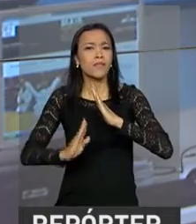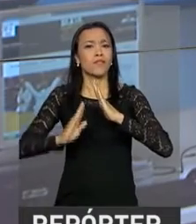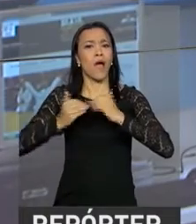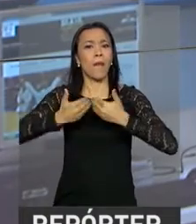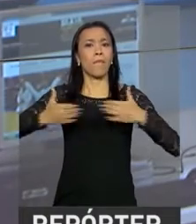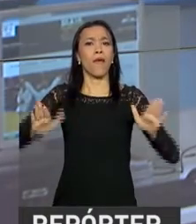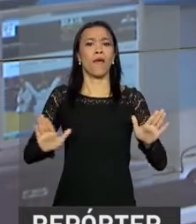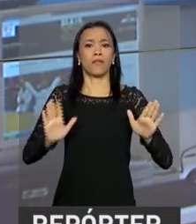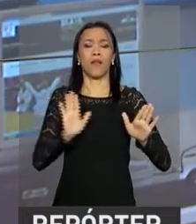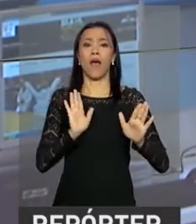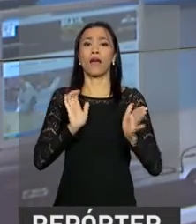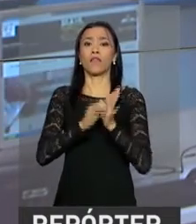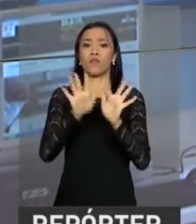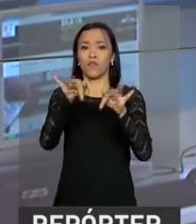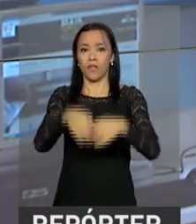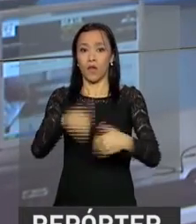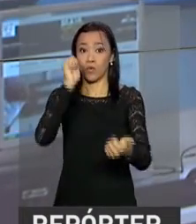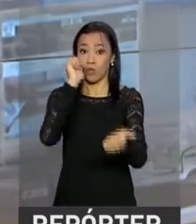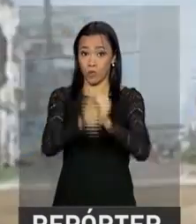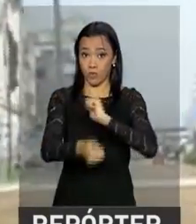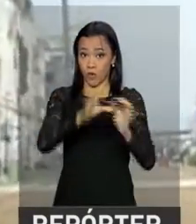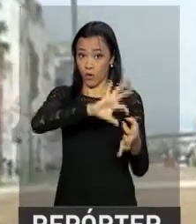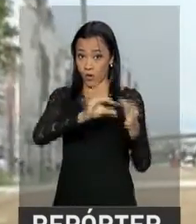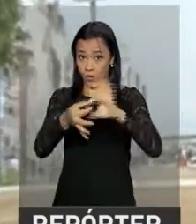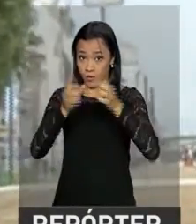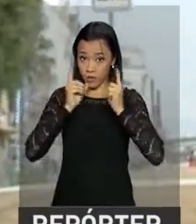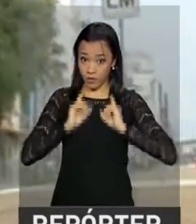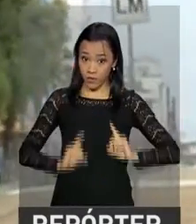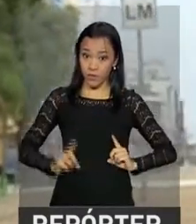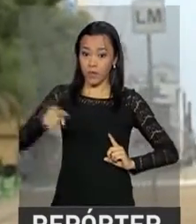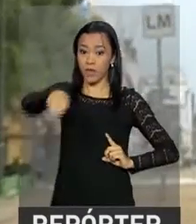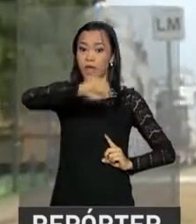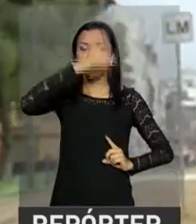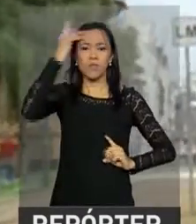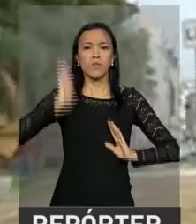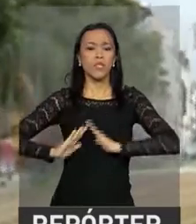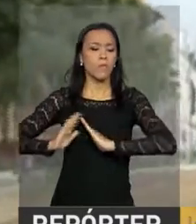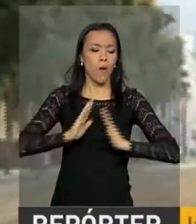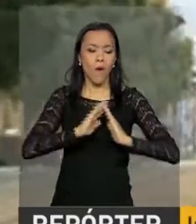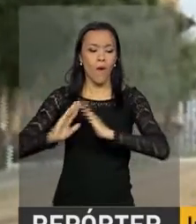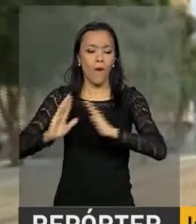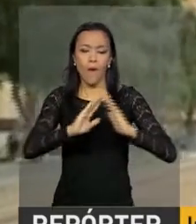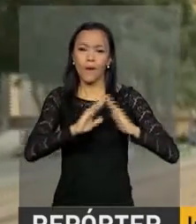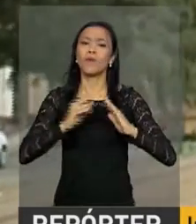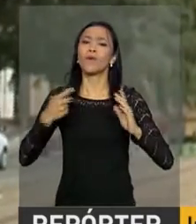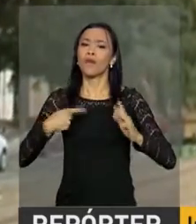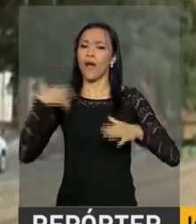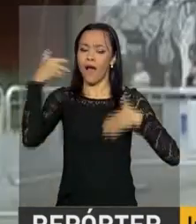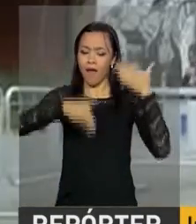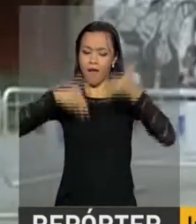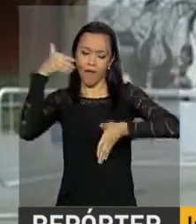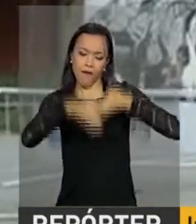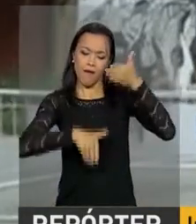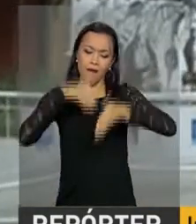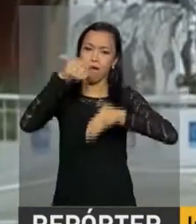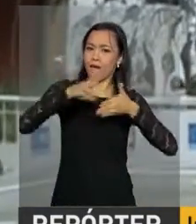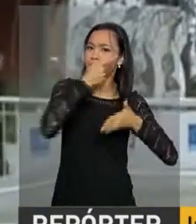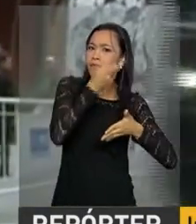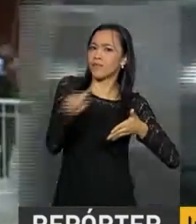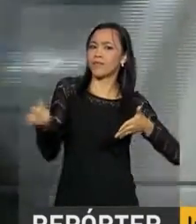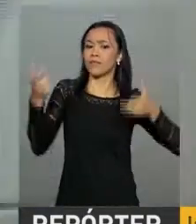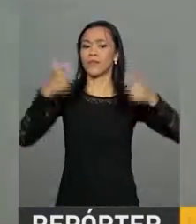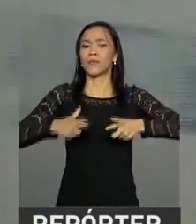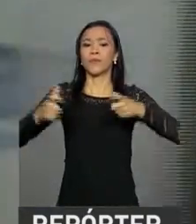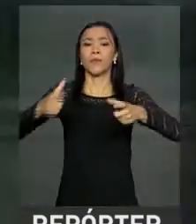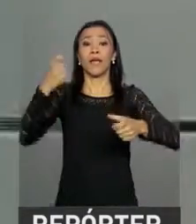o final dos jogos paralímpicos os moradores e turistas continuam aproveitando as instalações dos boulevares espaços